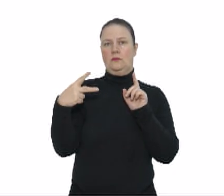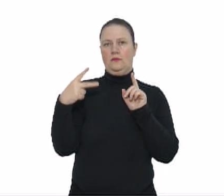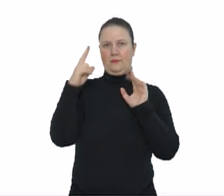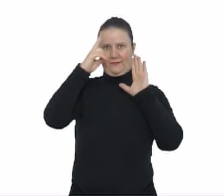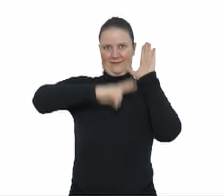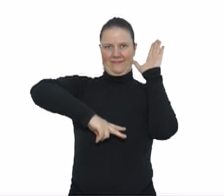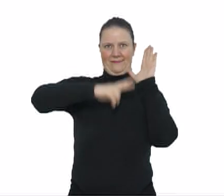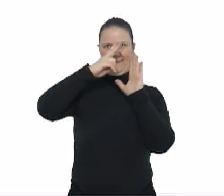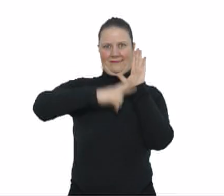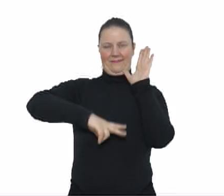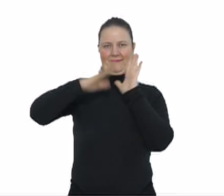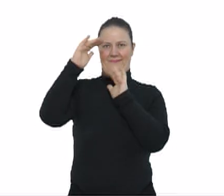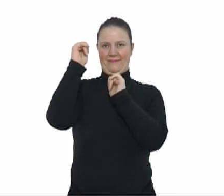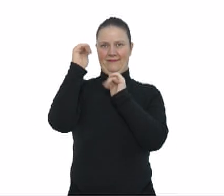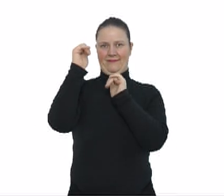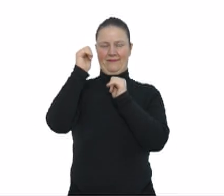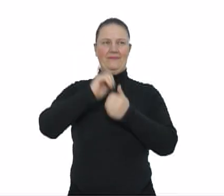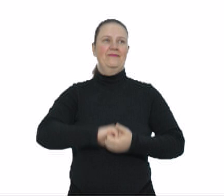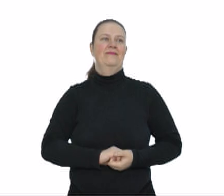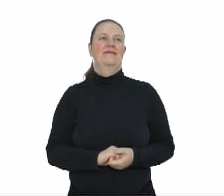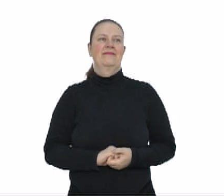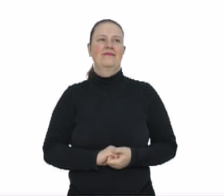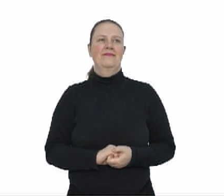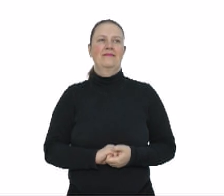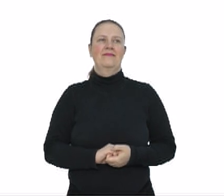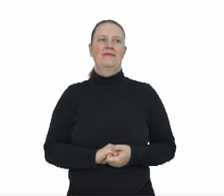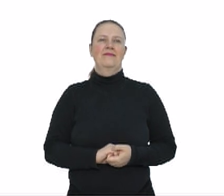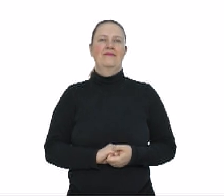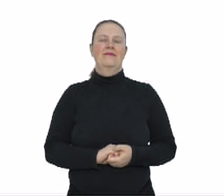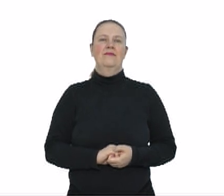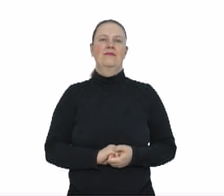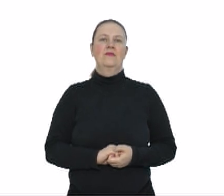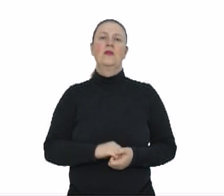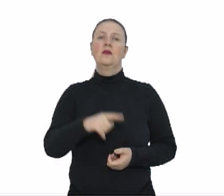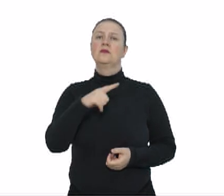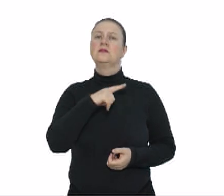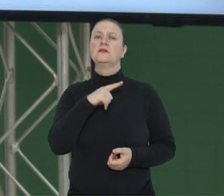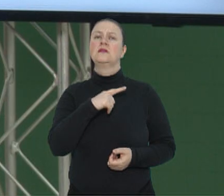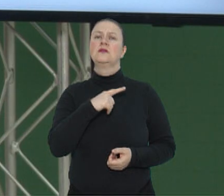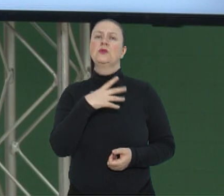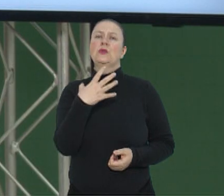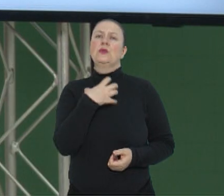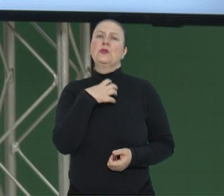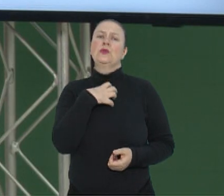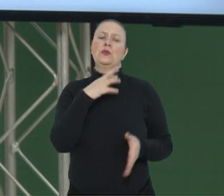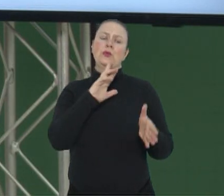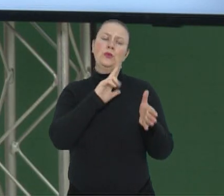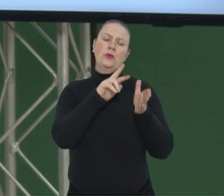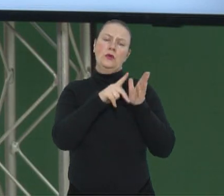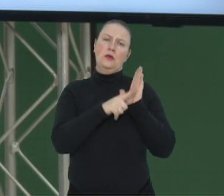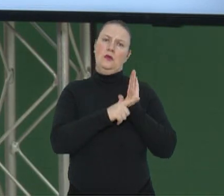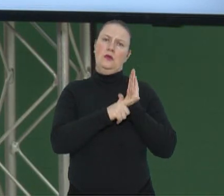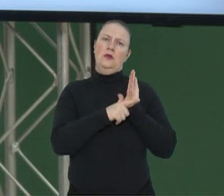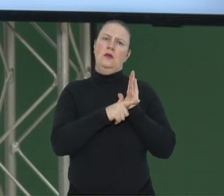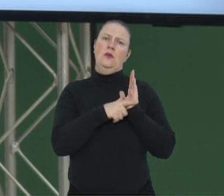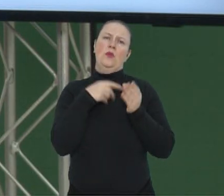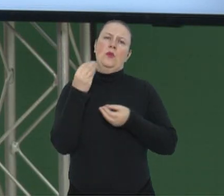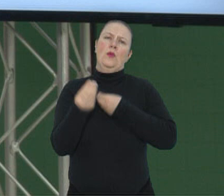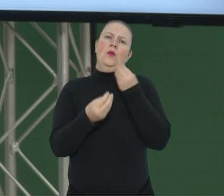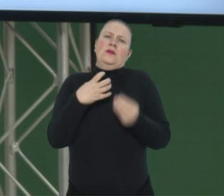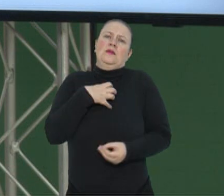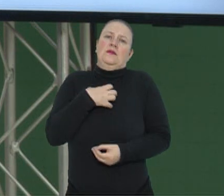poema, há vários sentidos e sentimentos do verbo viajar, que é justamente o que nós acabamos de ver aqui na